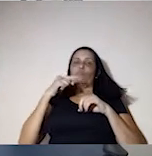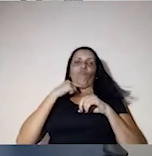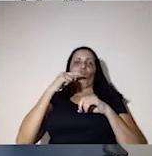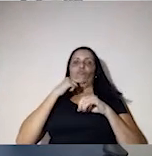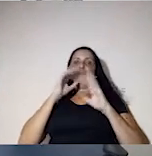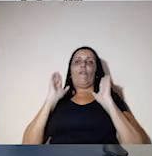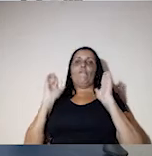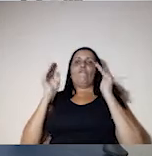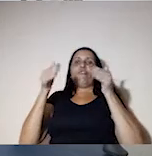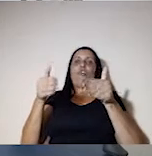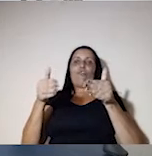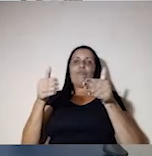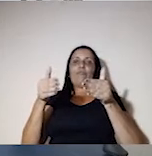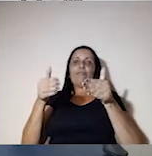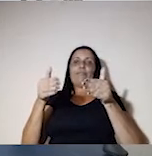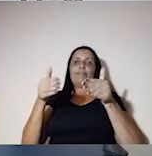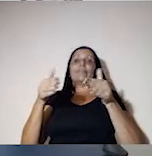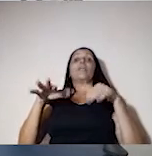conseguir focar.